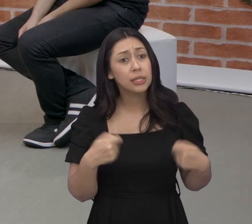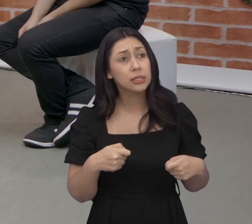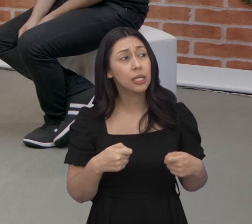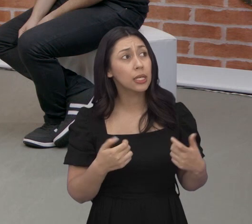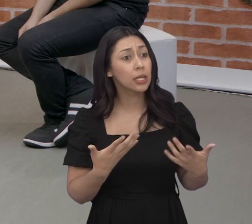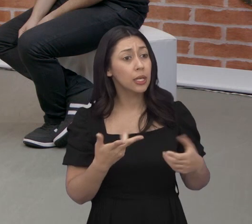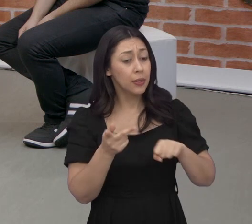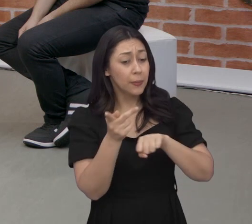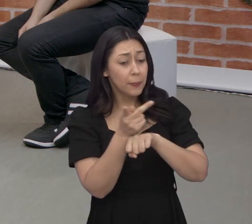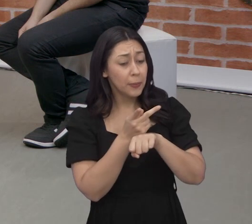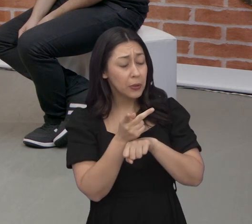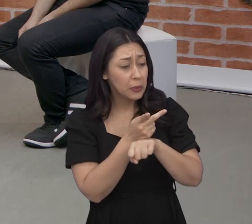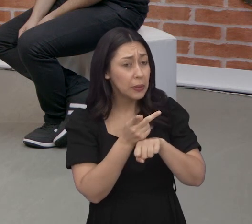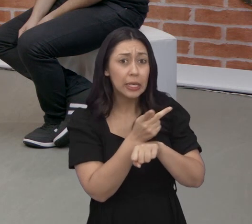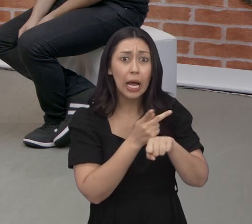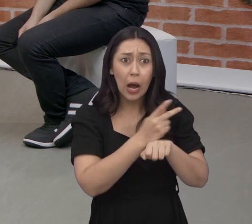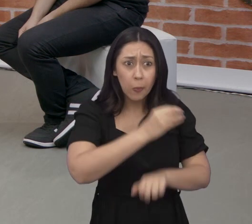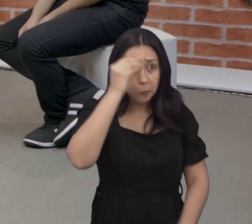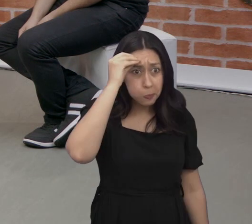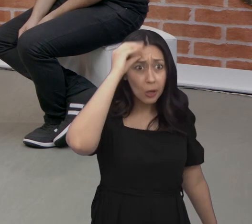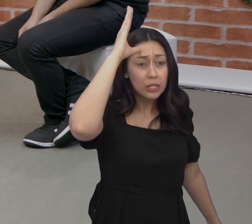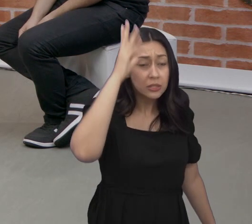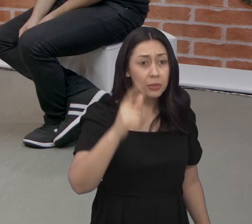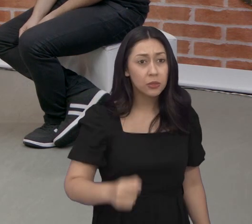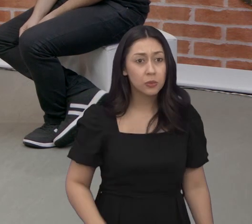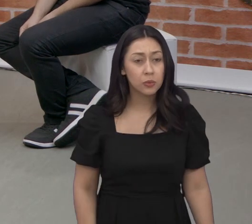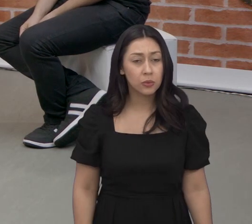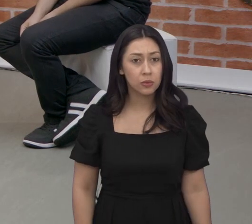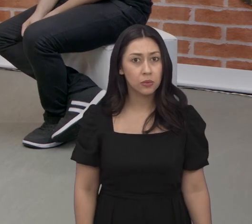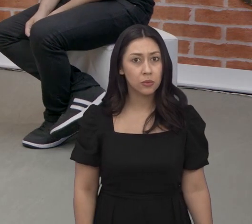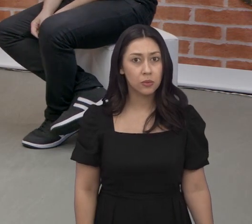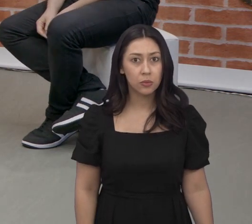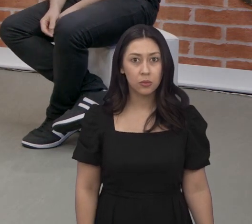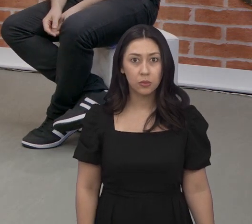Apenas que você conhecimento.